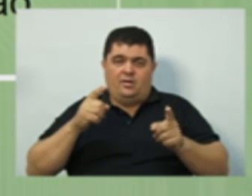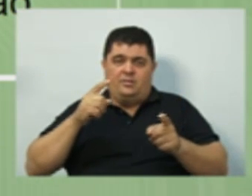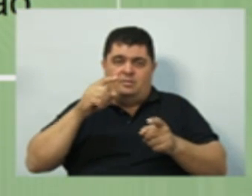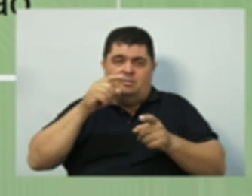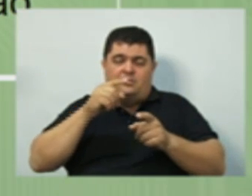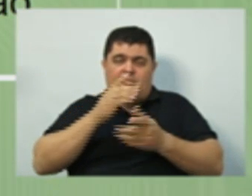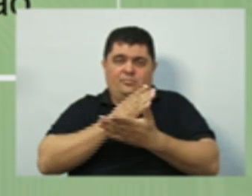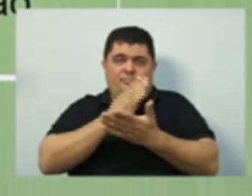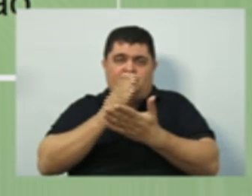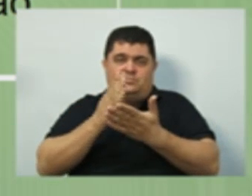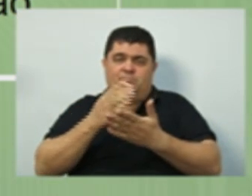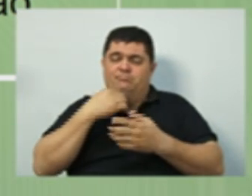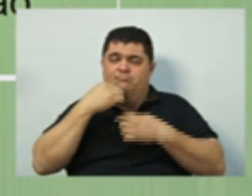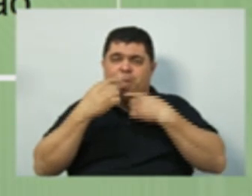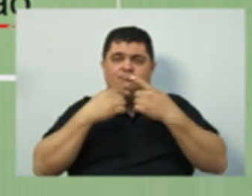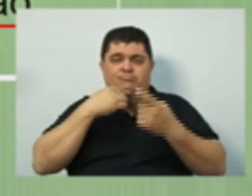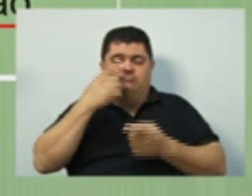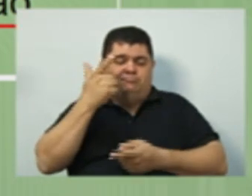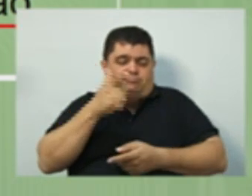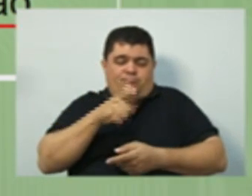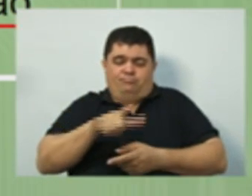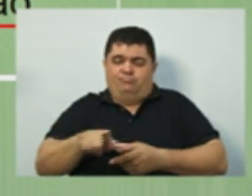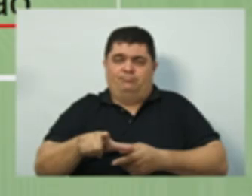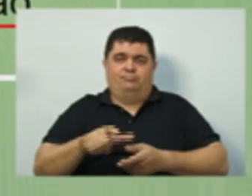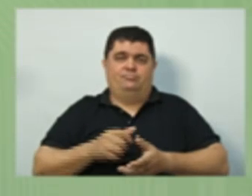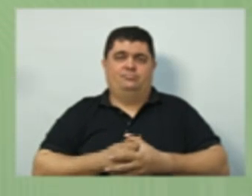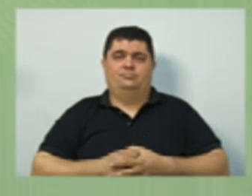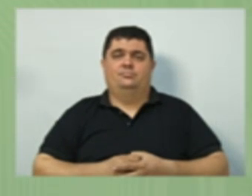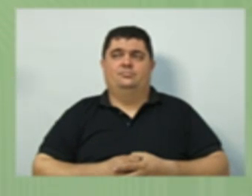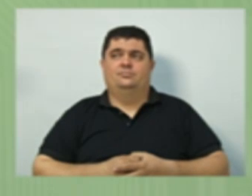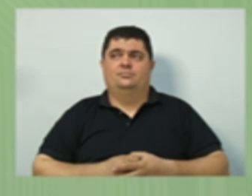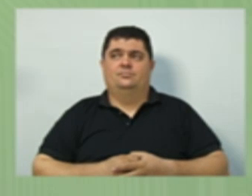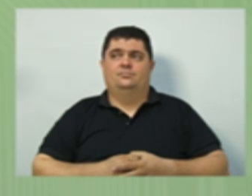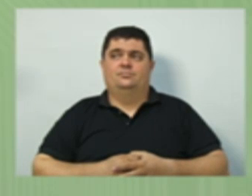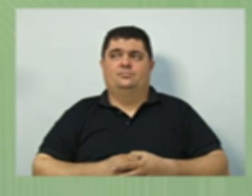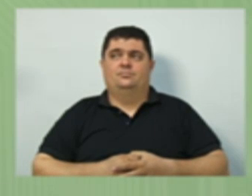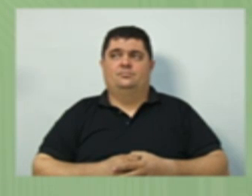dividir, não faço mais isso, não.